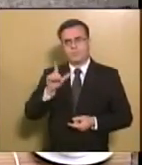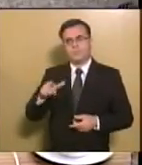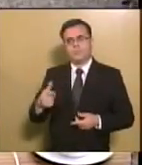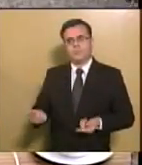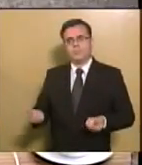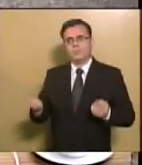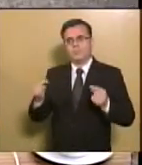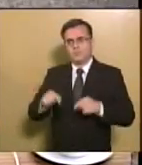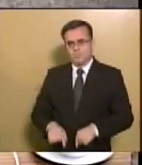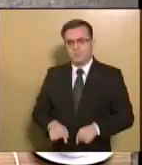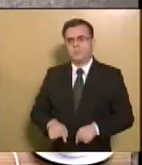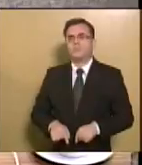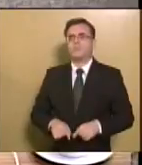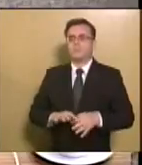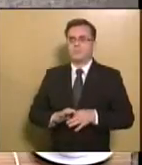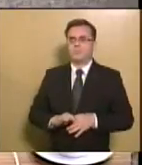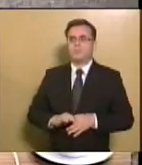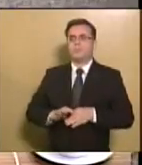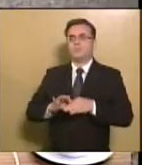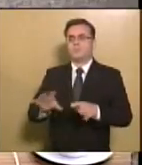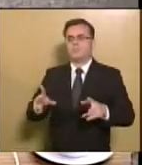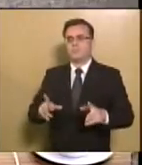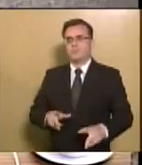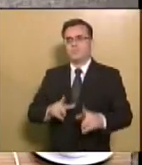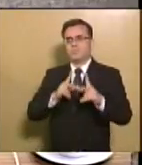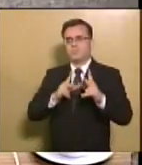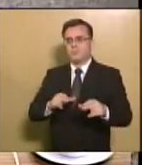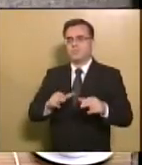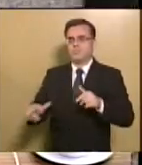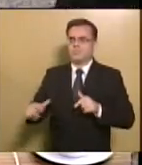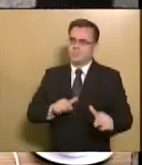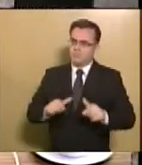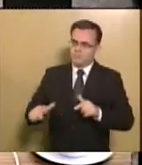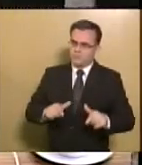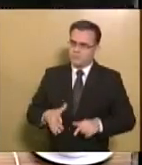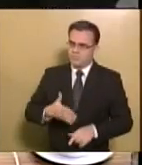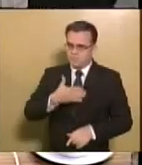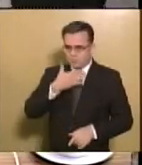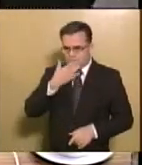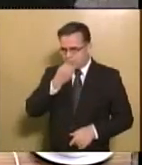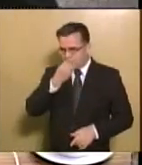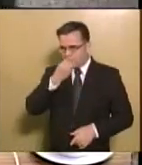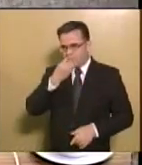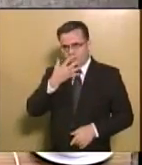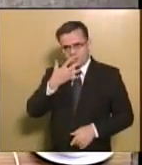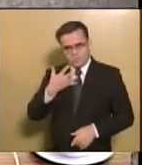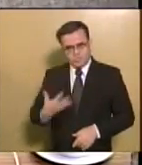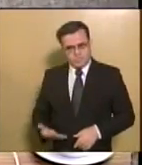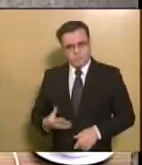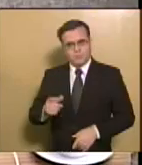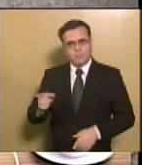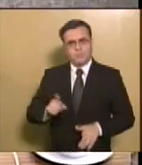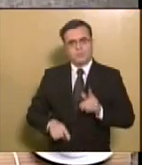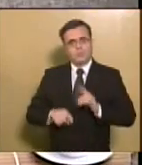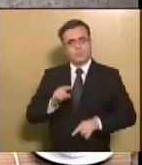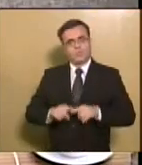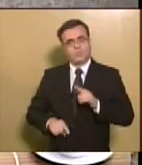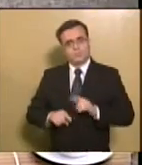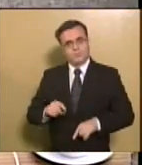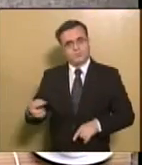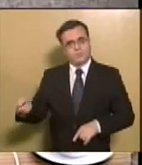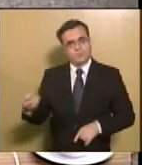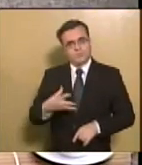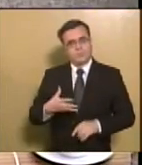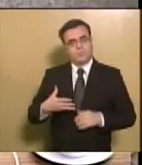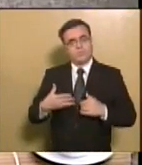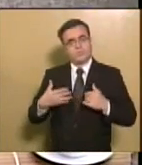Aqui, tendo a oferta do mesmo serviço, com melhor qualidade, porque os equipamentos são